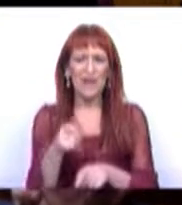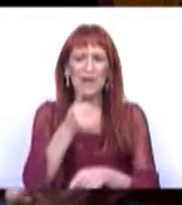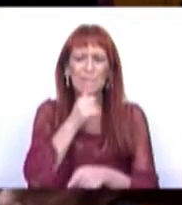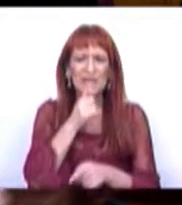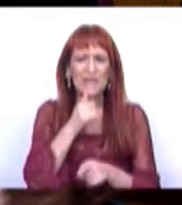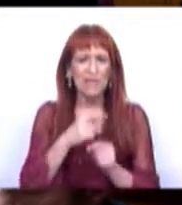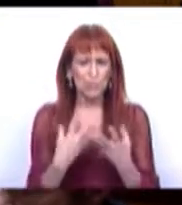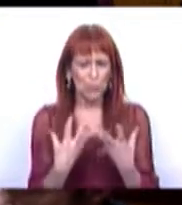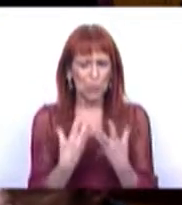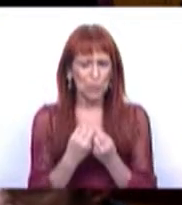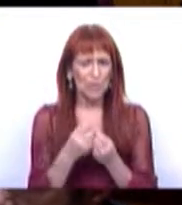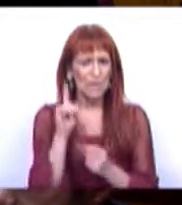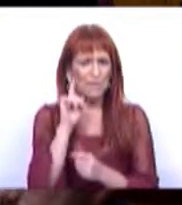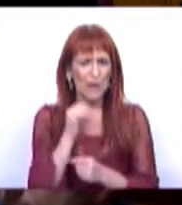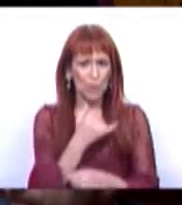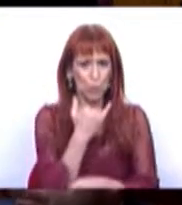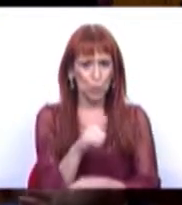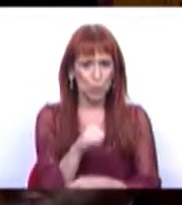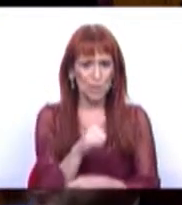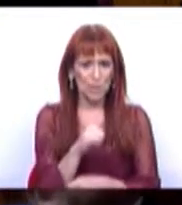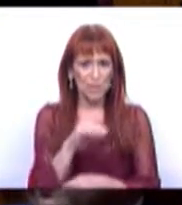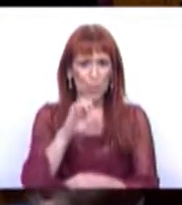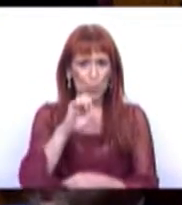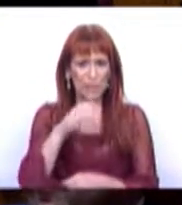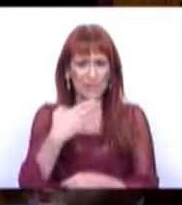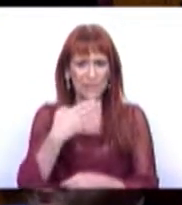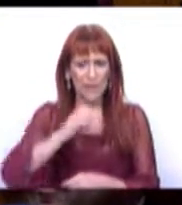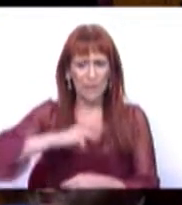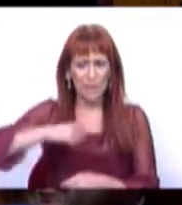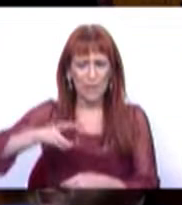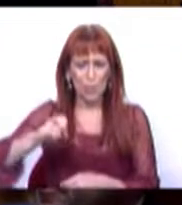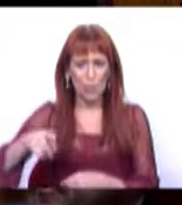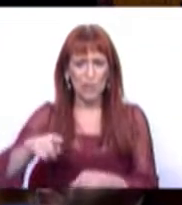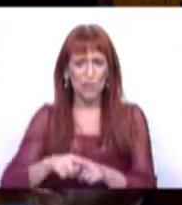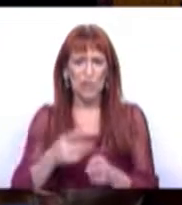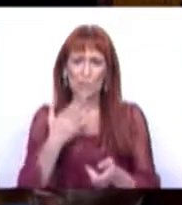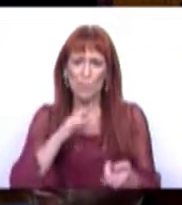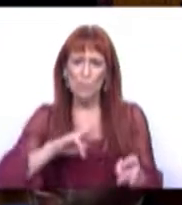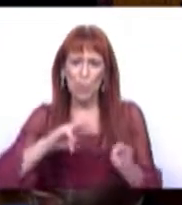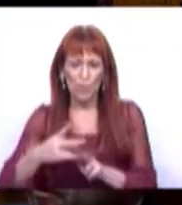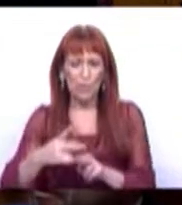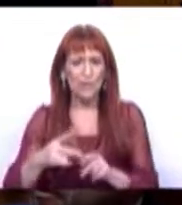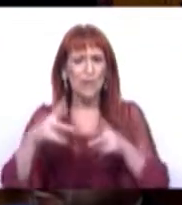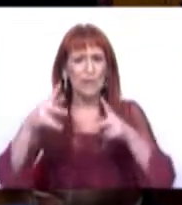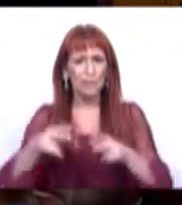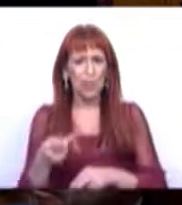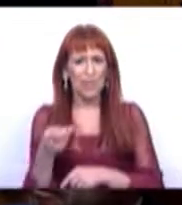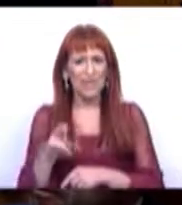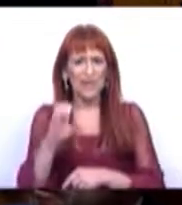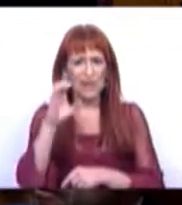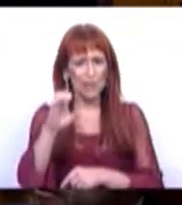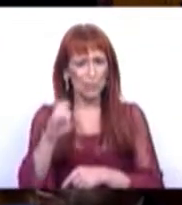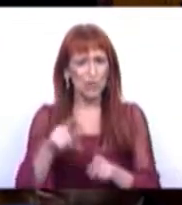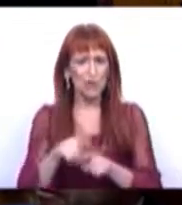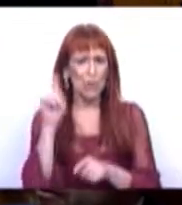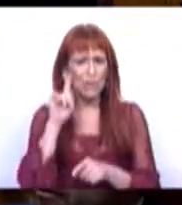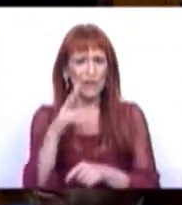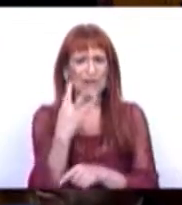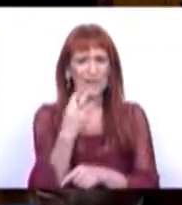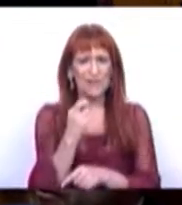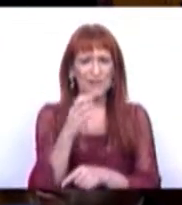medidas que em conjunto valem 287 milhões de euros, sendo transitórias, suspensão da taxa de carbono no valor